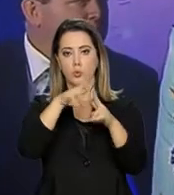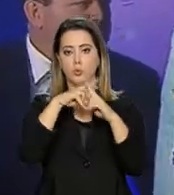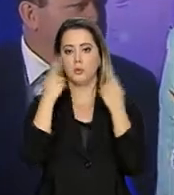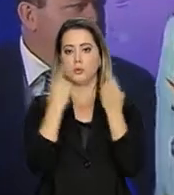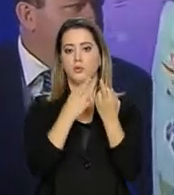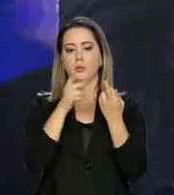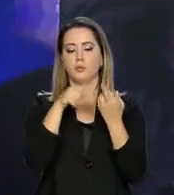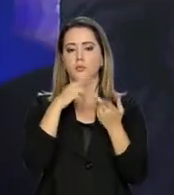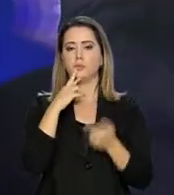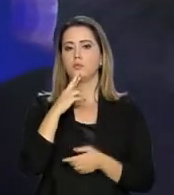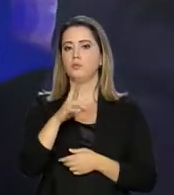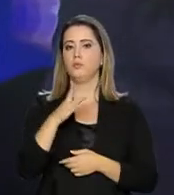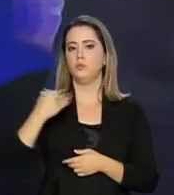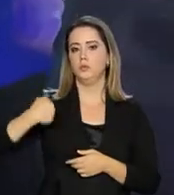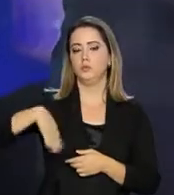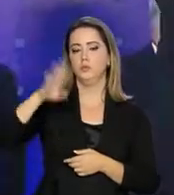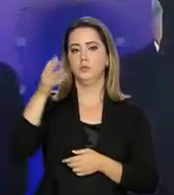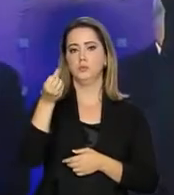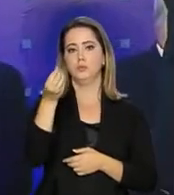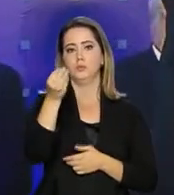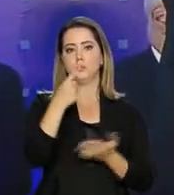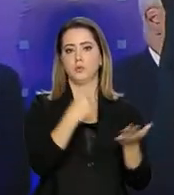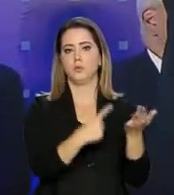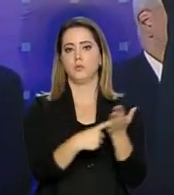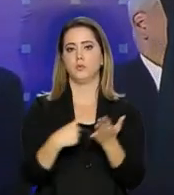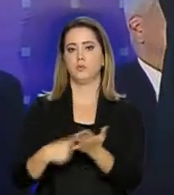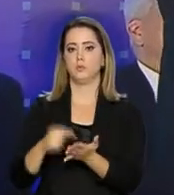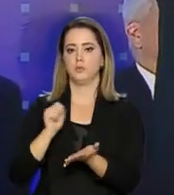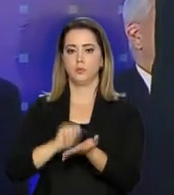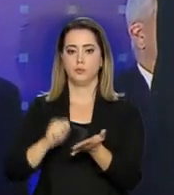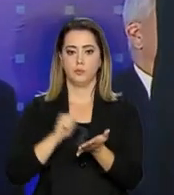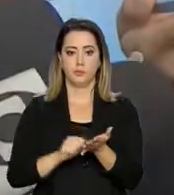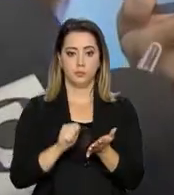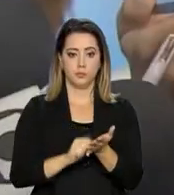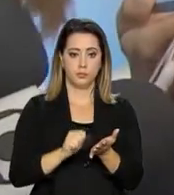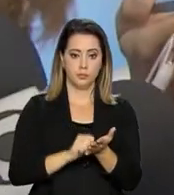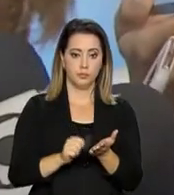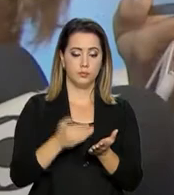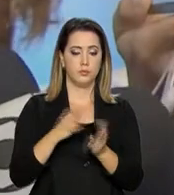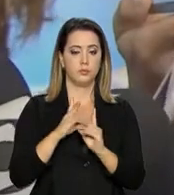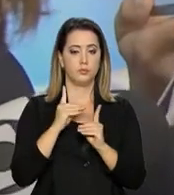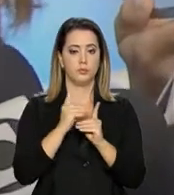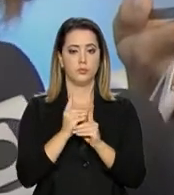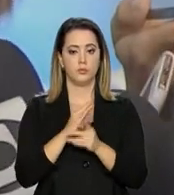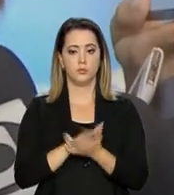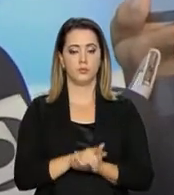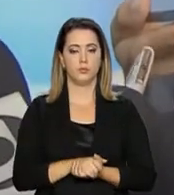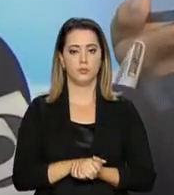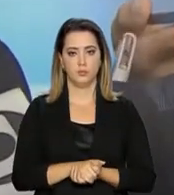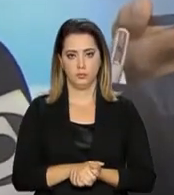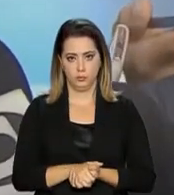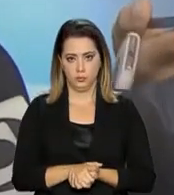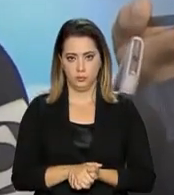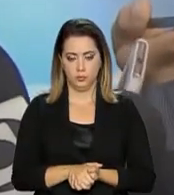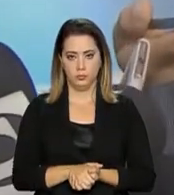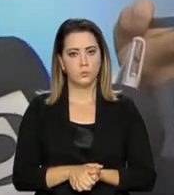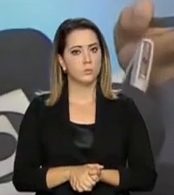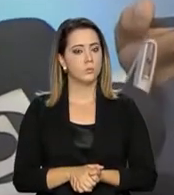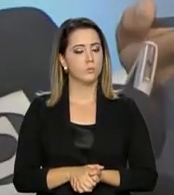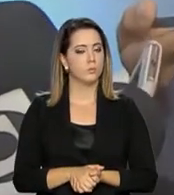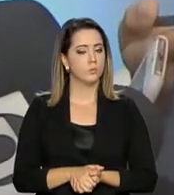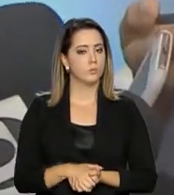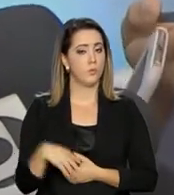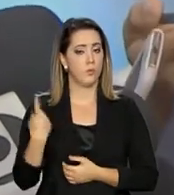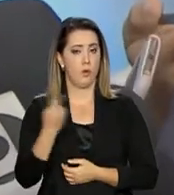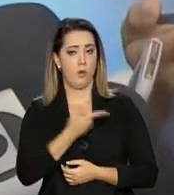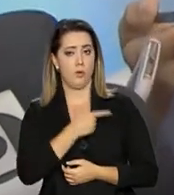resultado mais de 60 acordos foram fechados durante o encontro nós temos uma estrutura de diálogo internacional